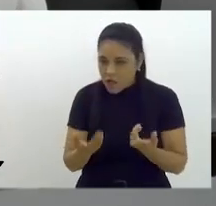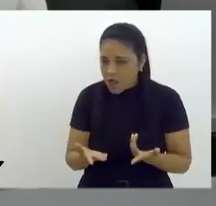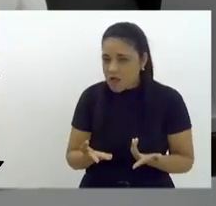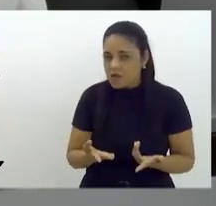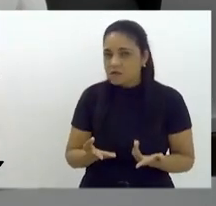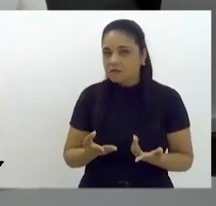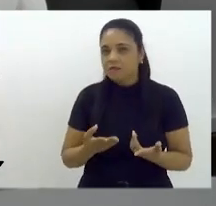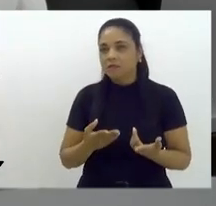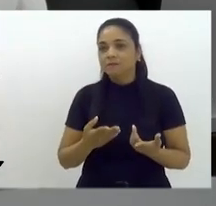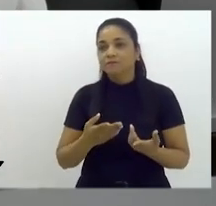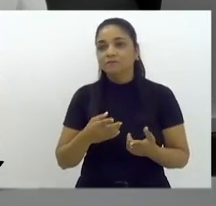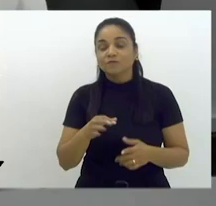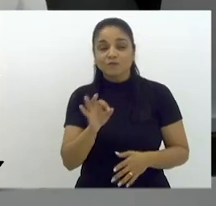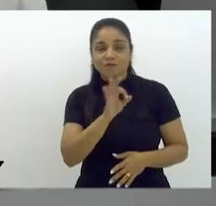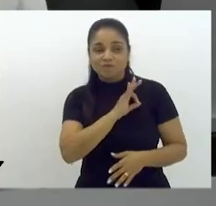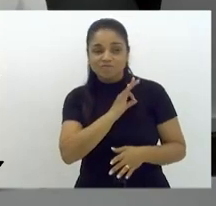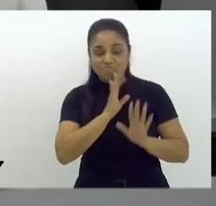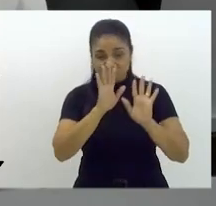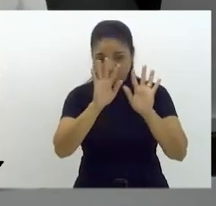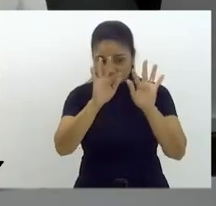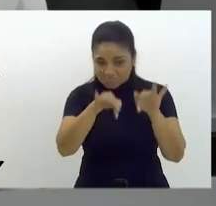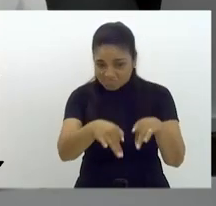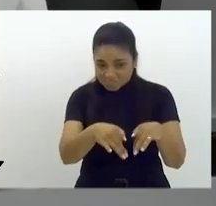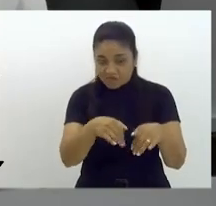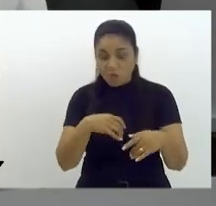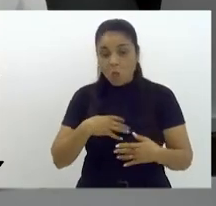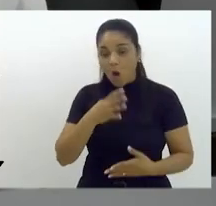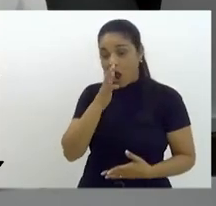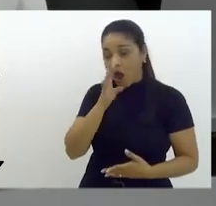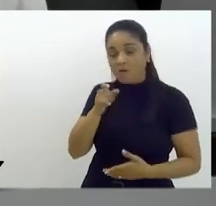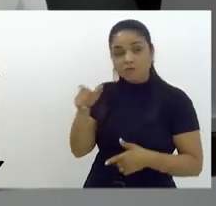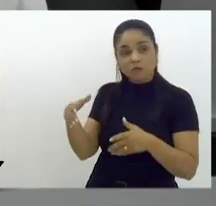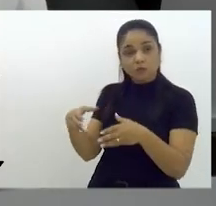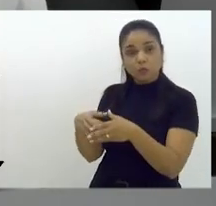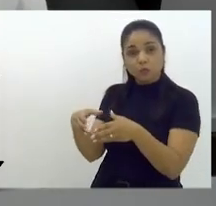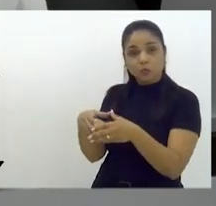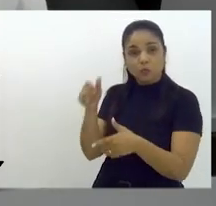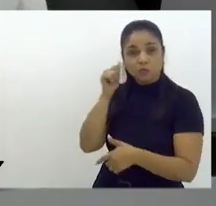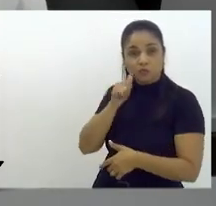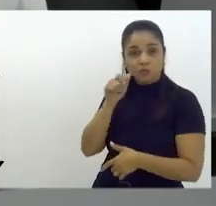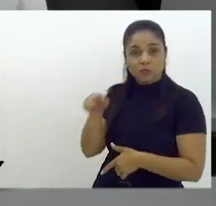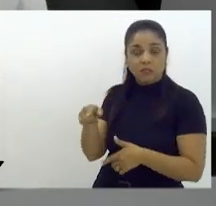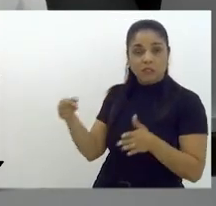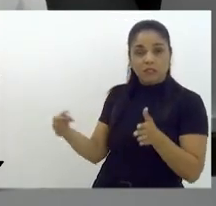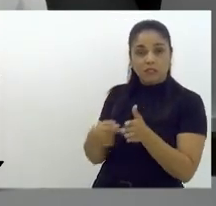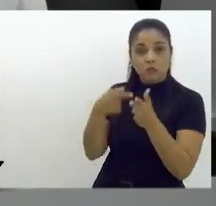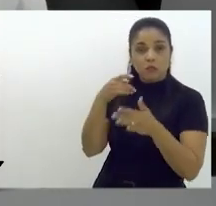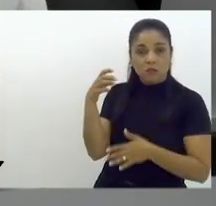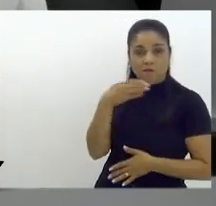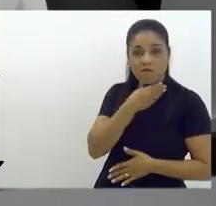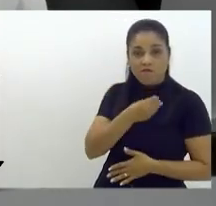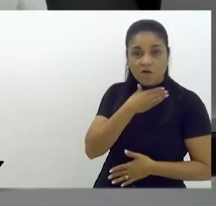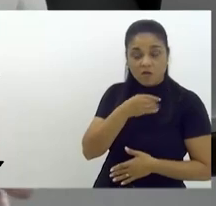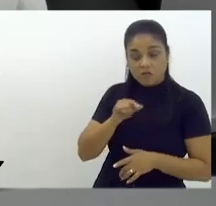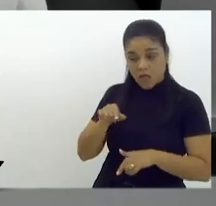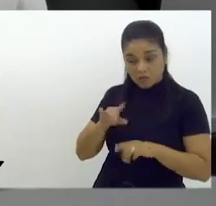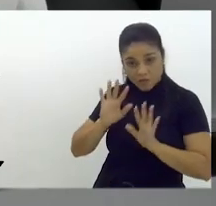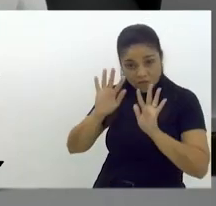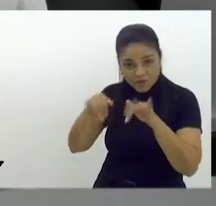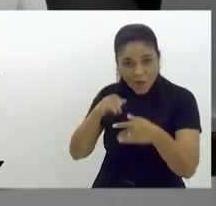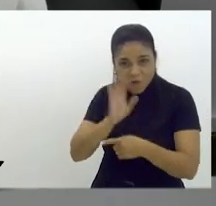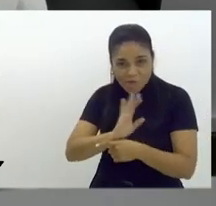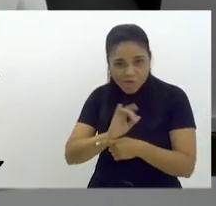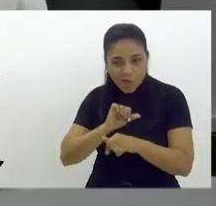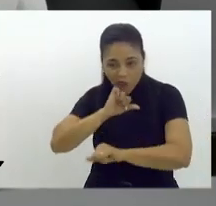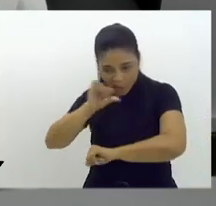terminaram as investigações policiais com acusação contra as vítimas de denúncia Falsa ela consegue ao final reverter